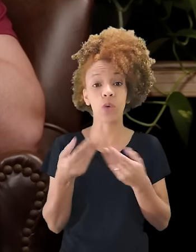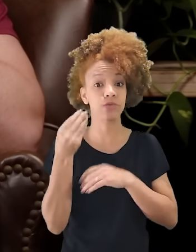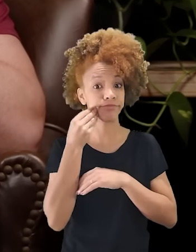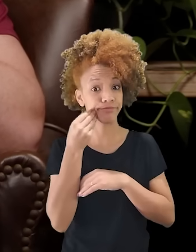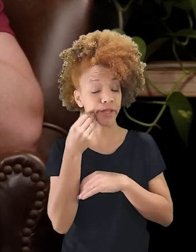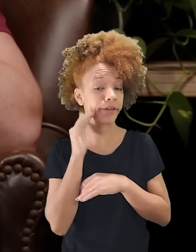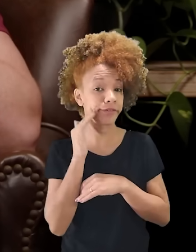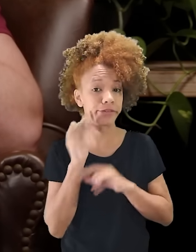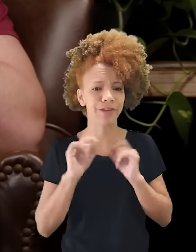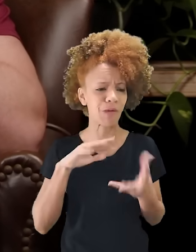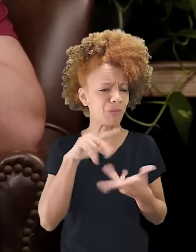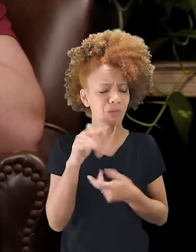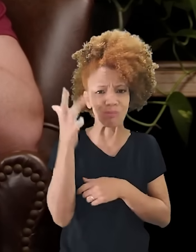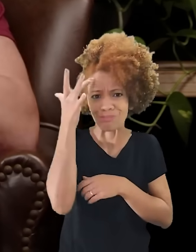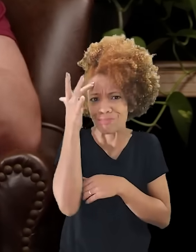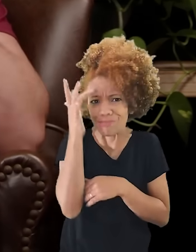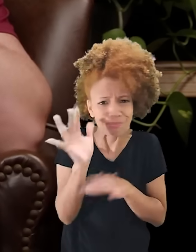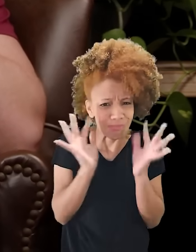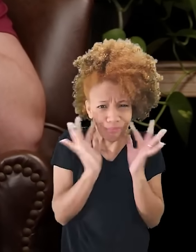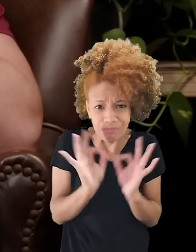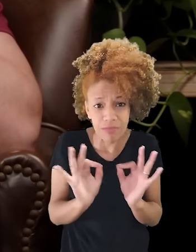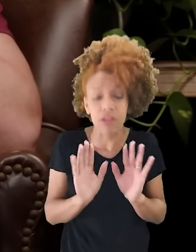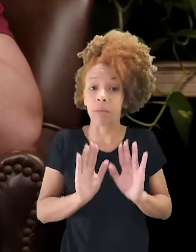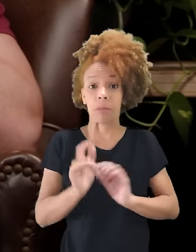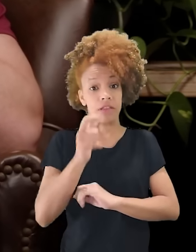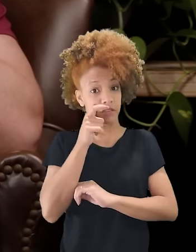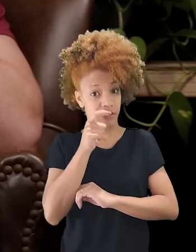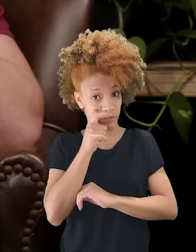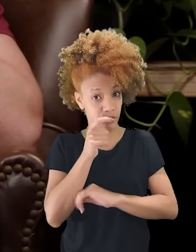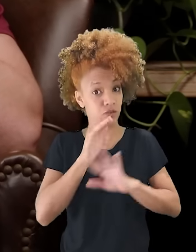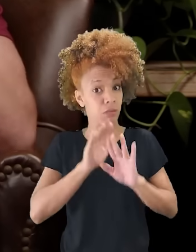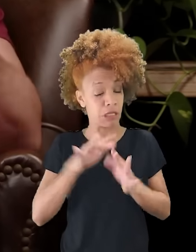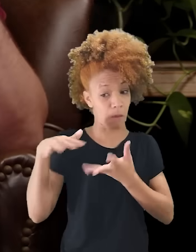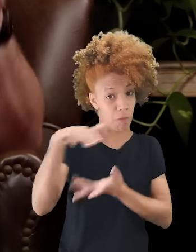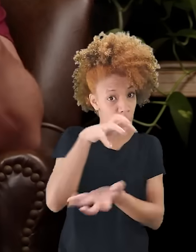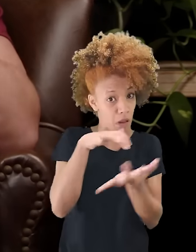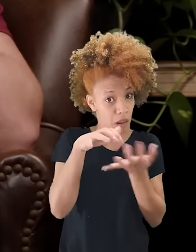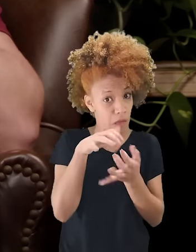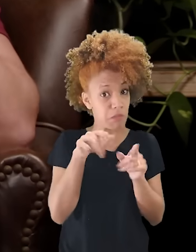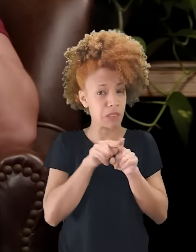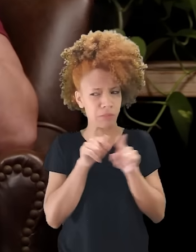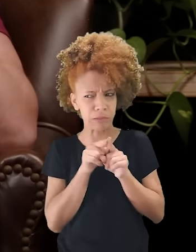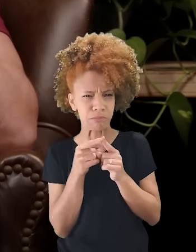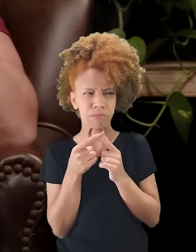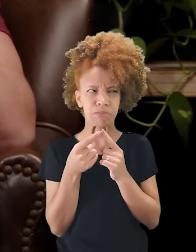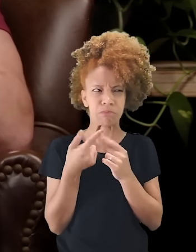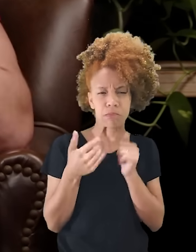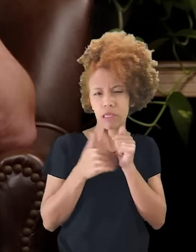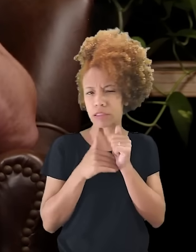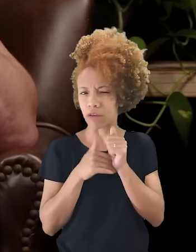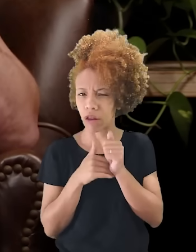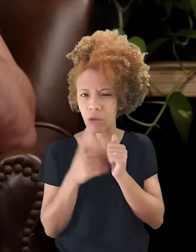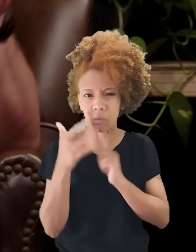entender um mundo que eu não tenho nenhuma noção Mas ele é muito interessante e ele vai para muita polêmica e muita coisa obscura que